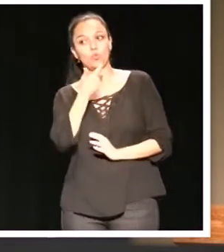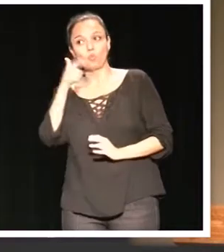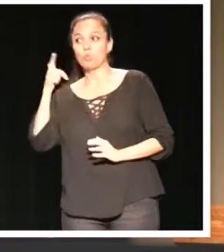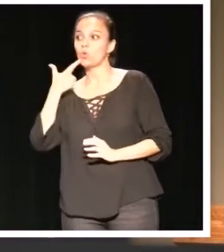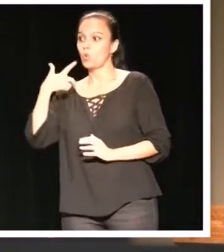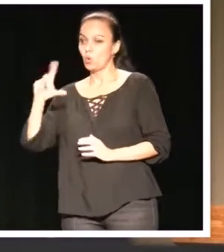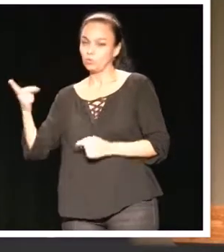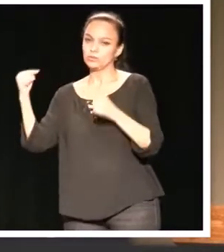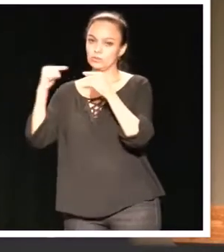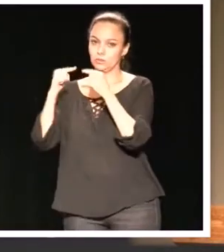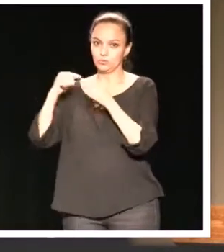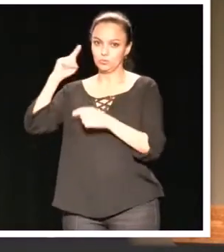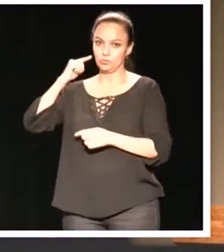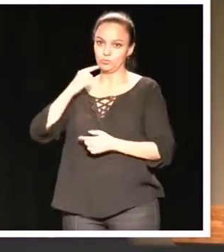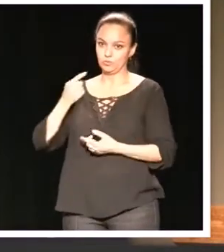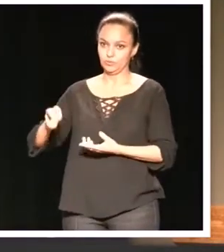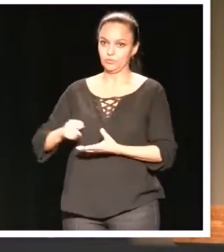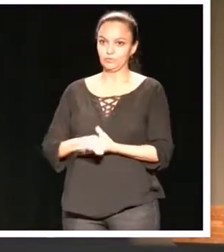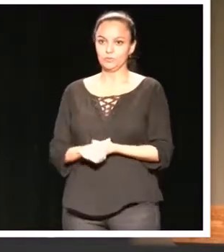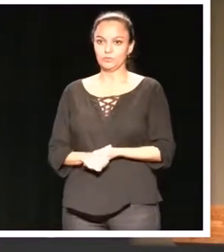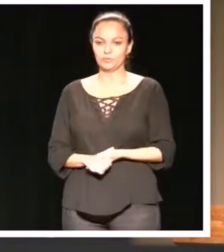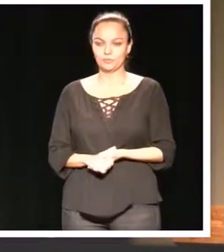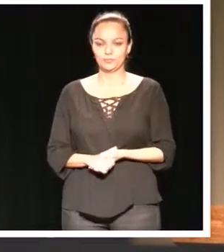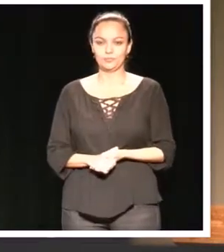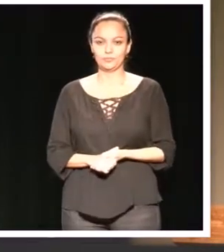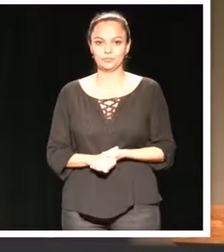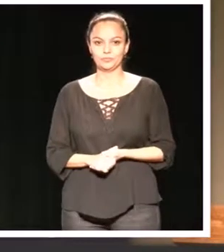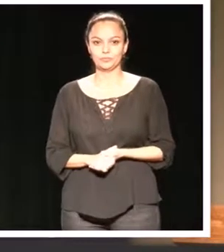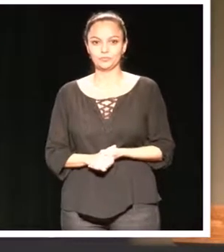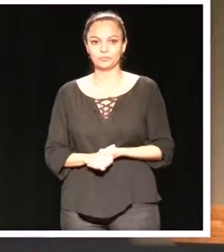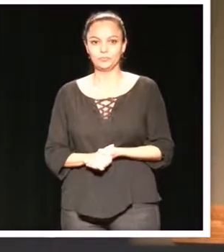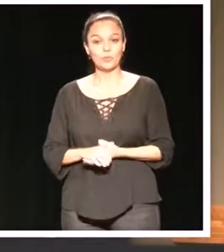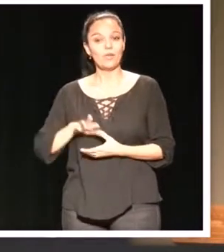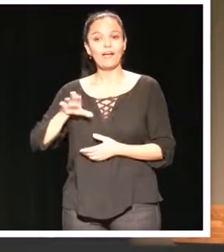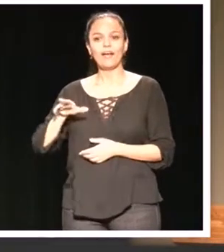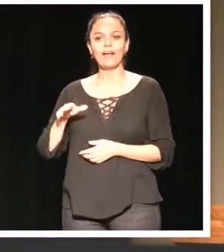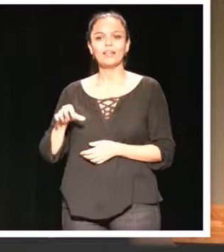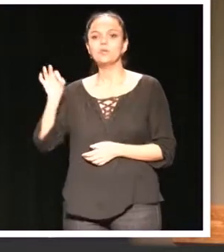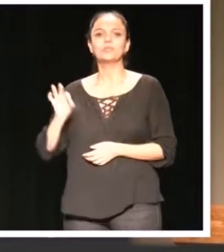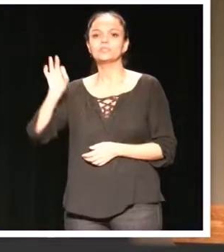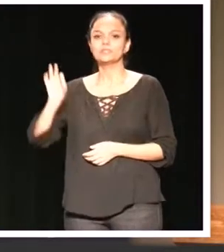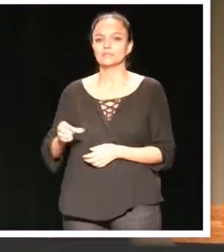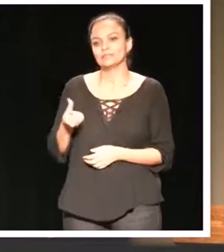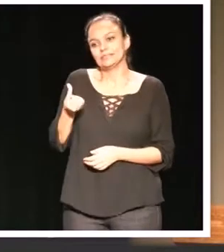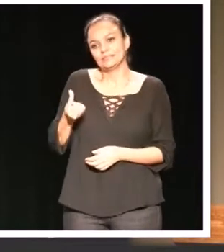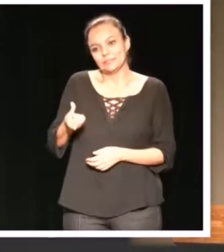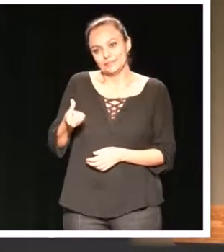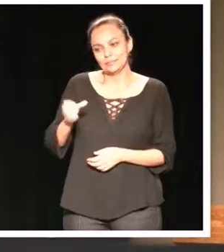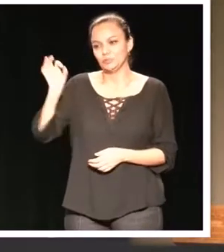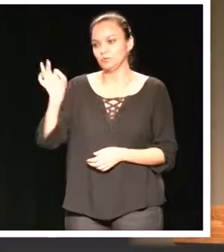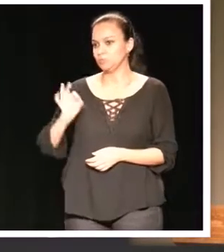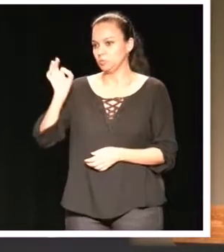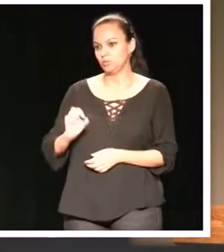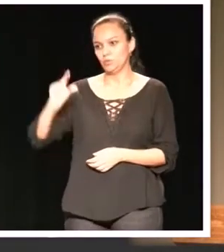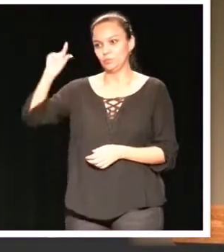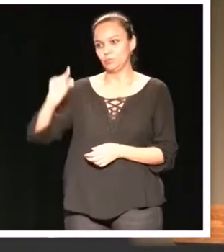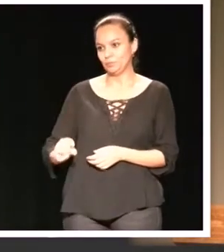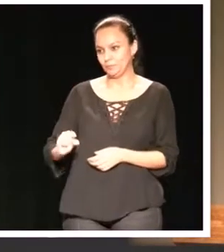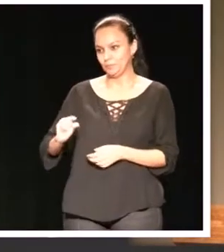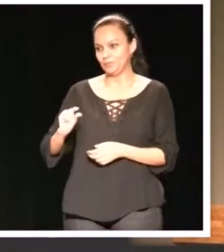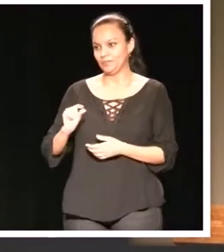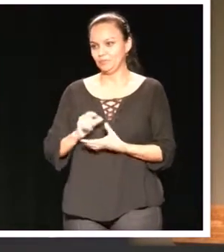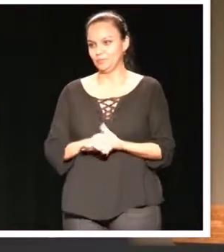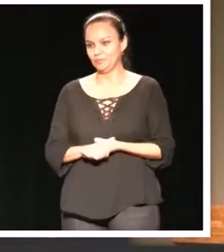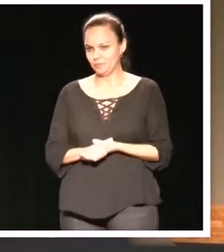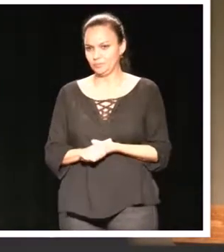relação com os surdos, é só um 6%, é o mínimo. O que